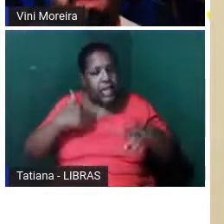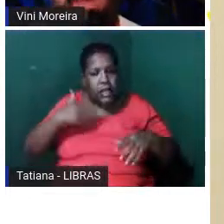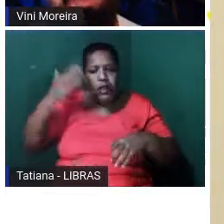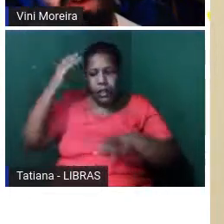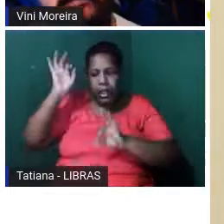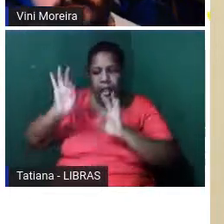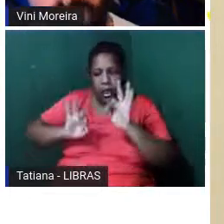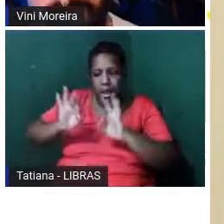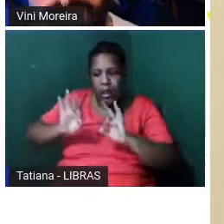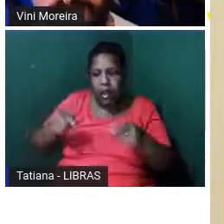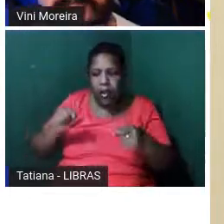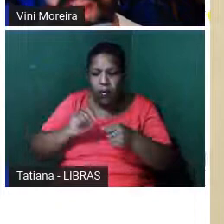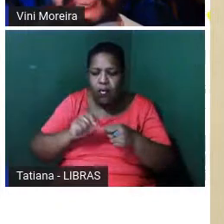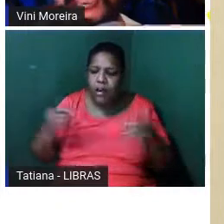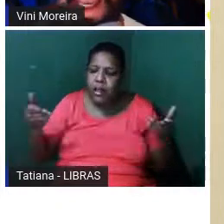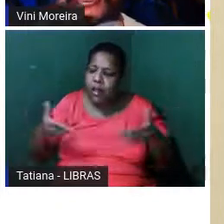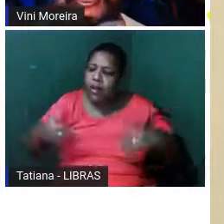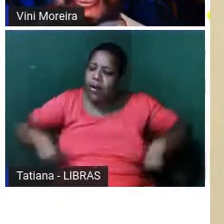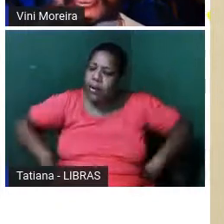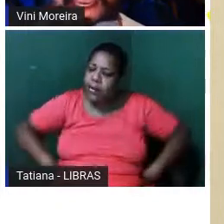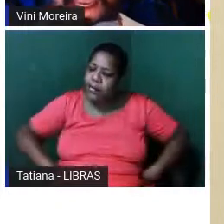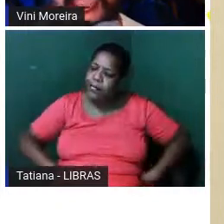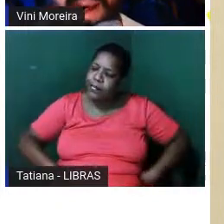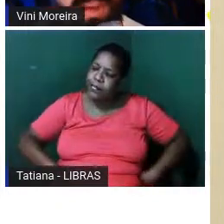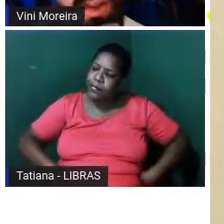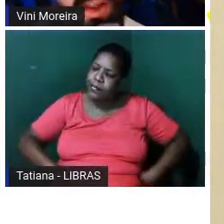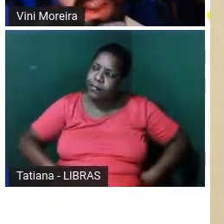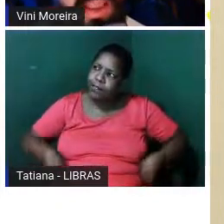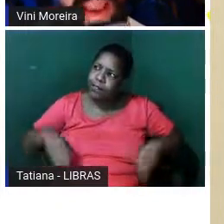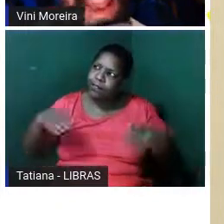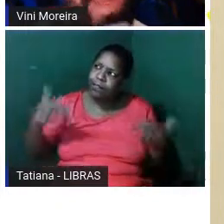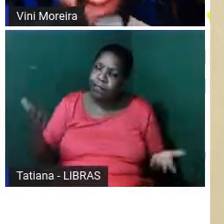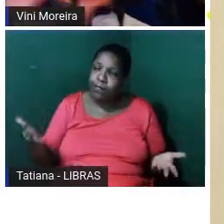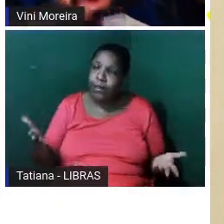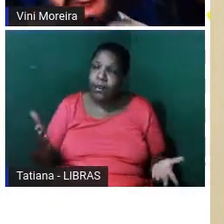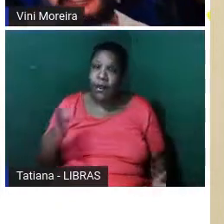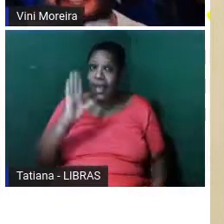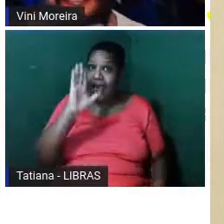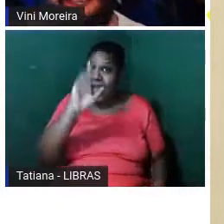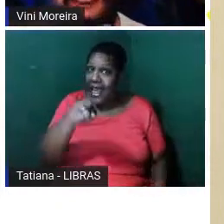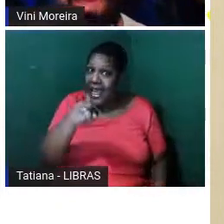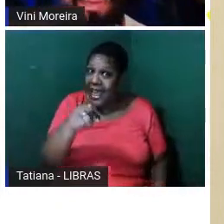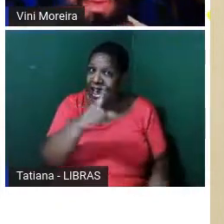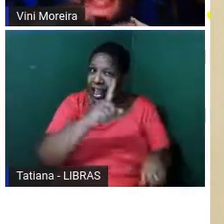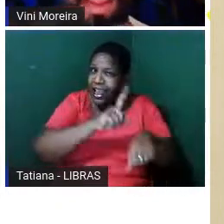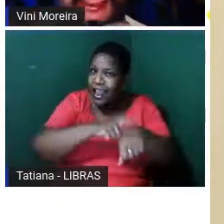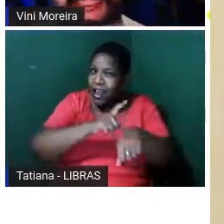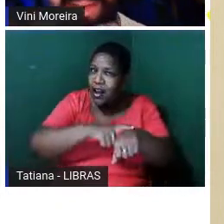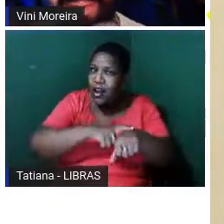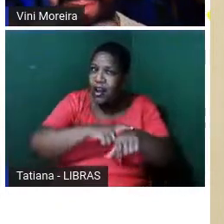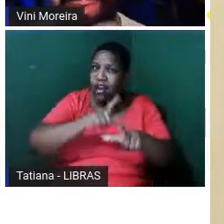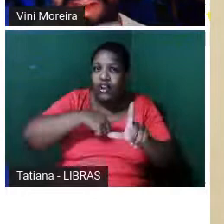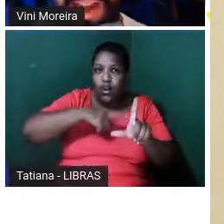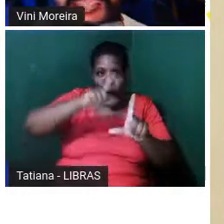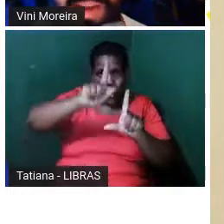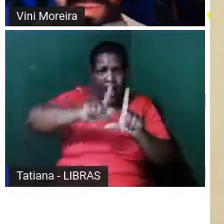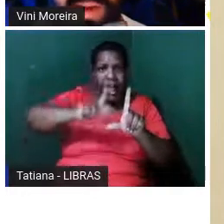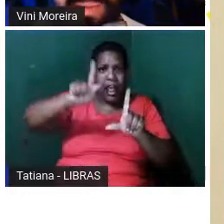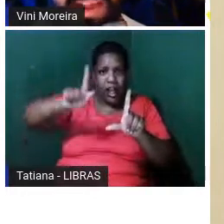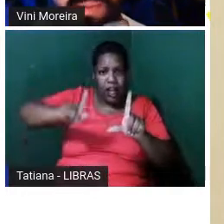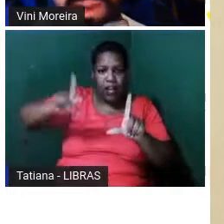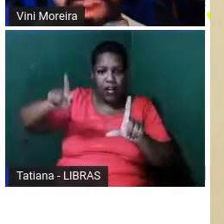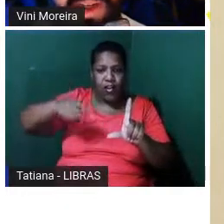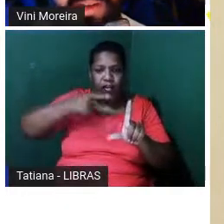no programa que eu faço agora e quando a nessa hora que naquele gráfico lá atrás do